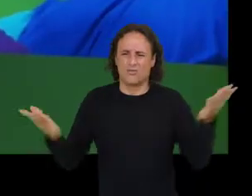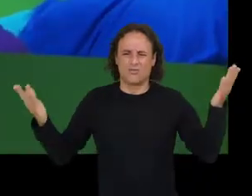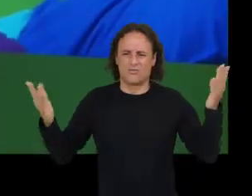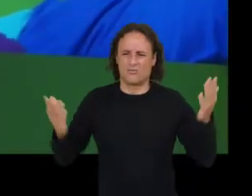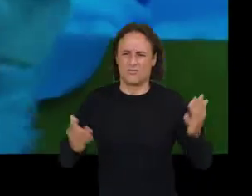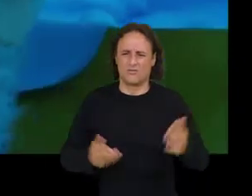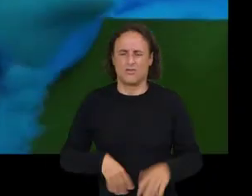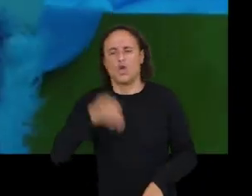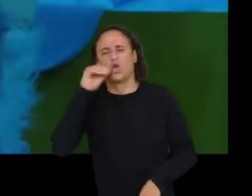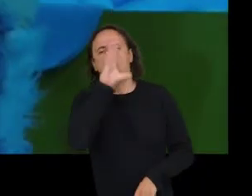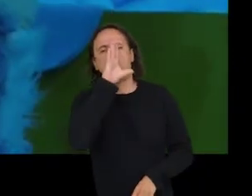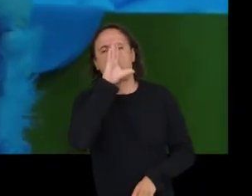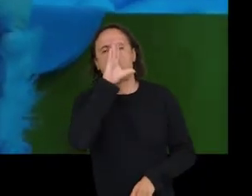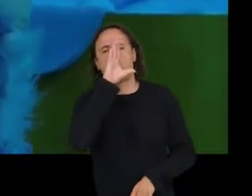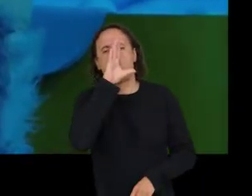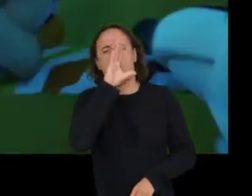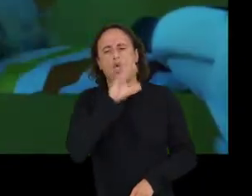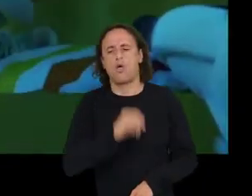dame medo.